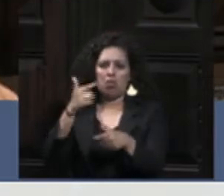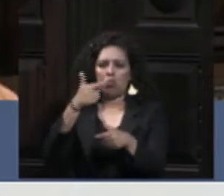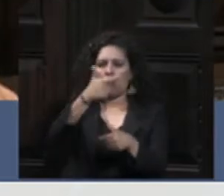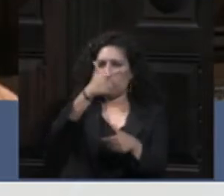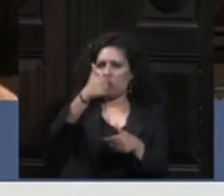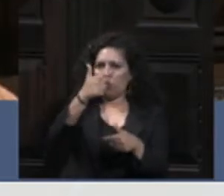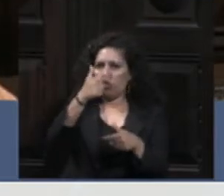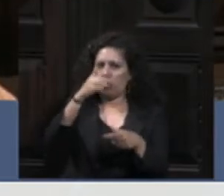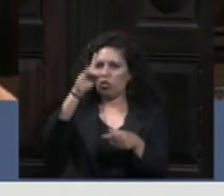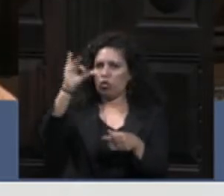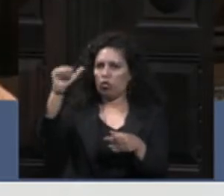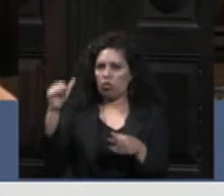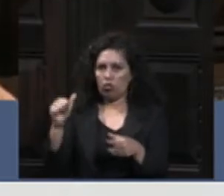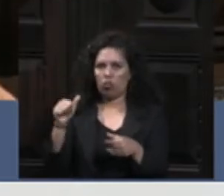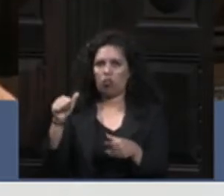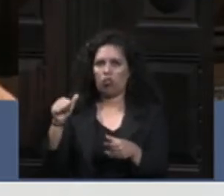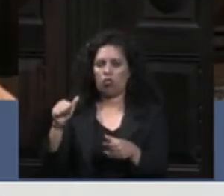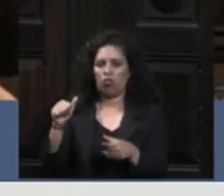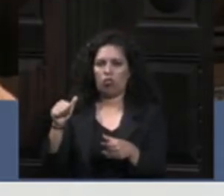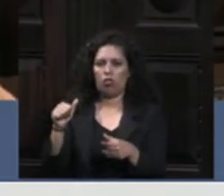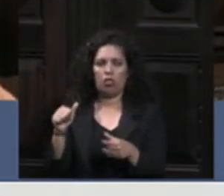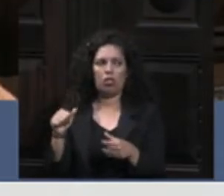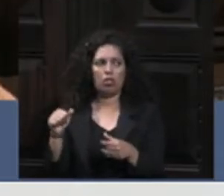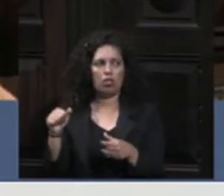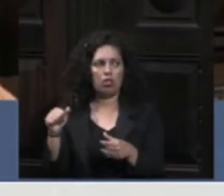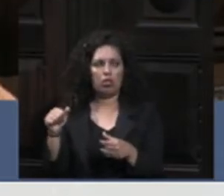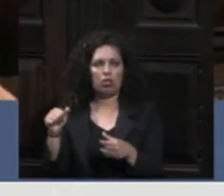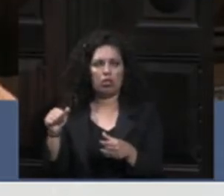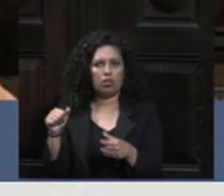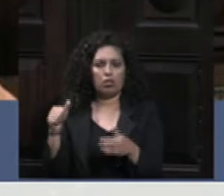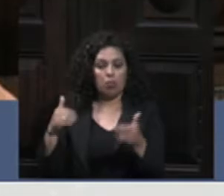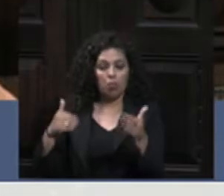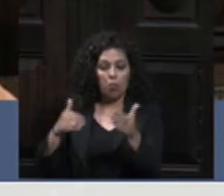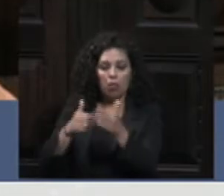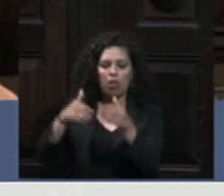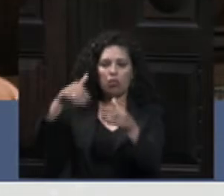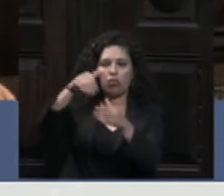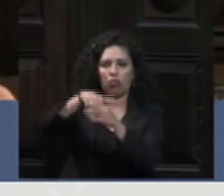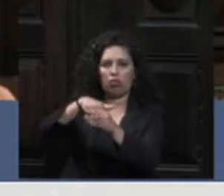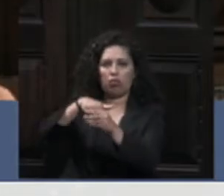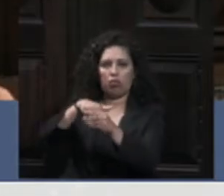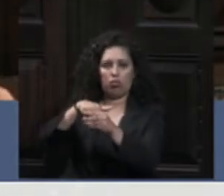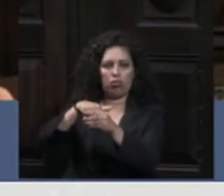encerramento do período eleitoral.